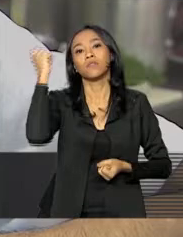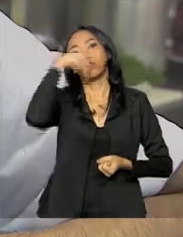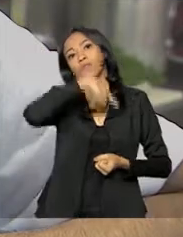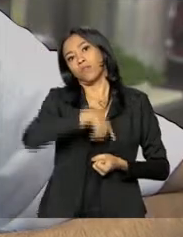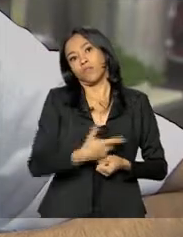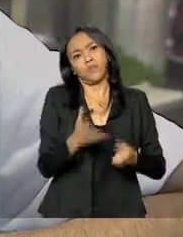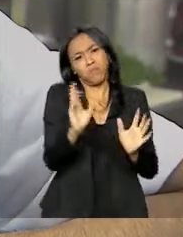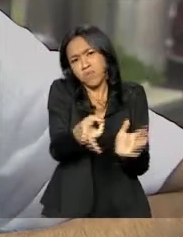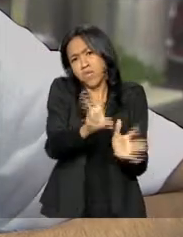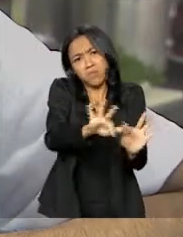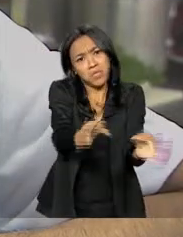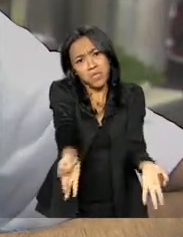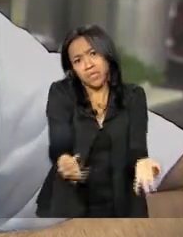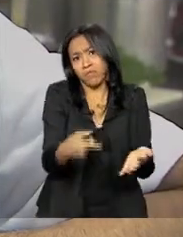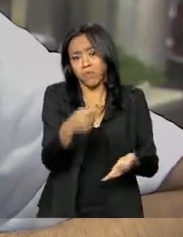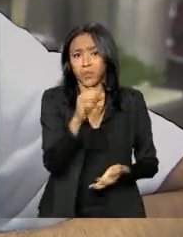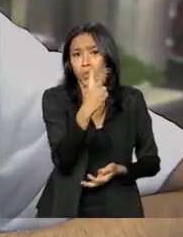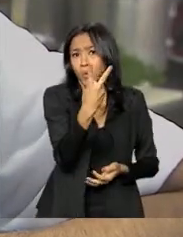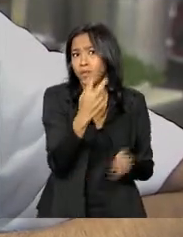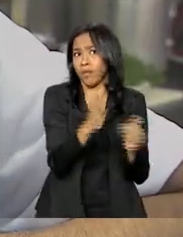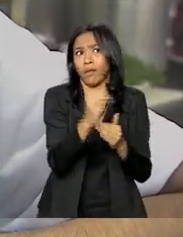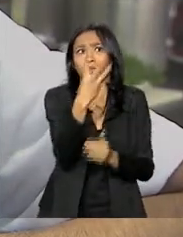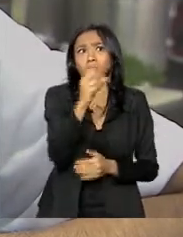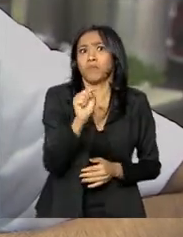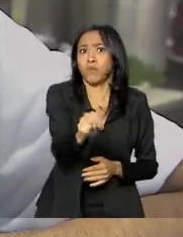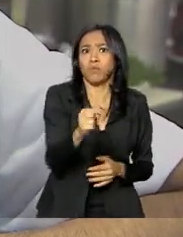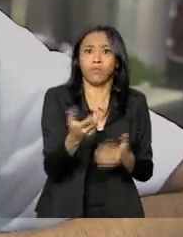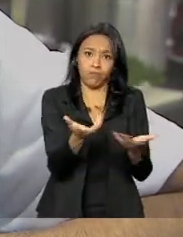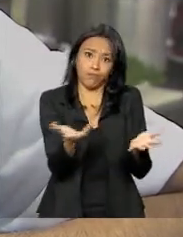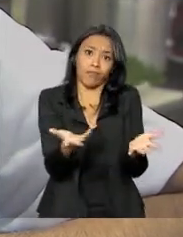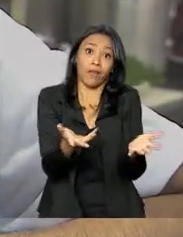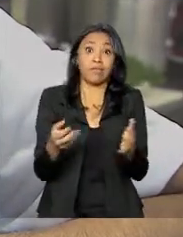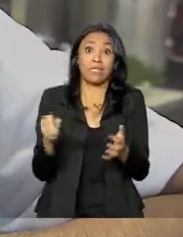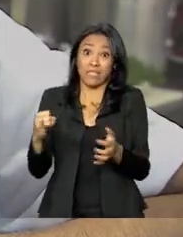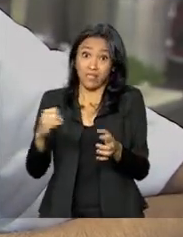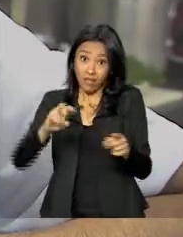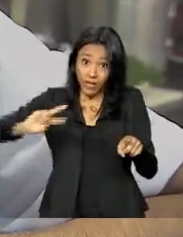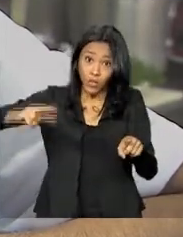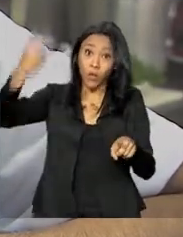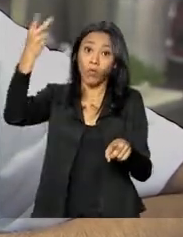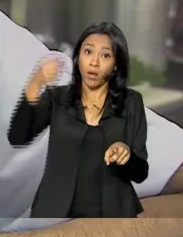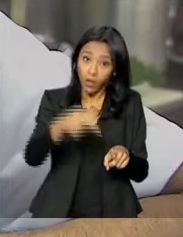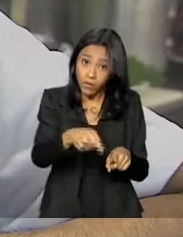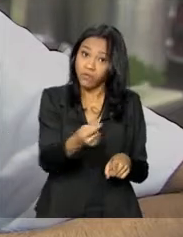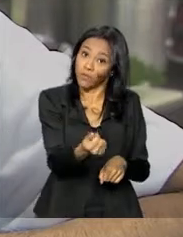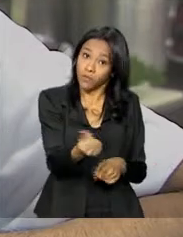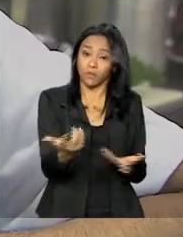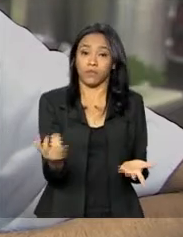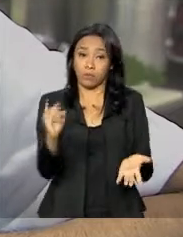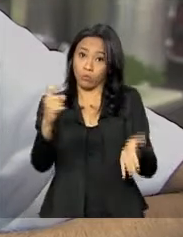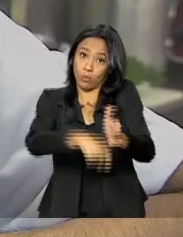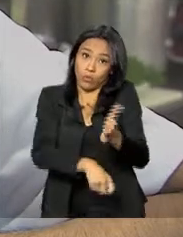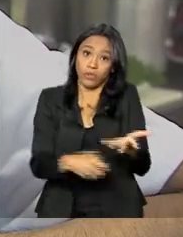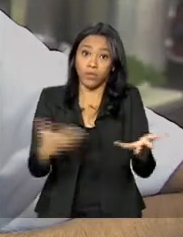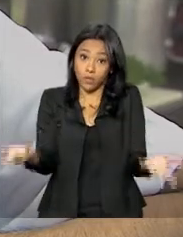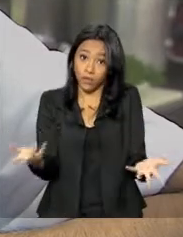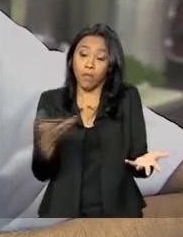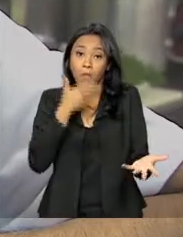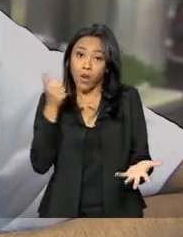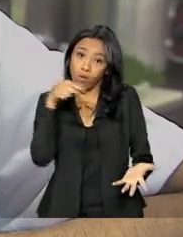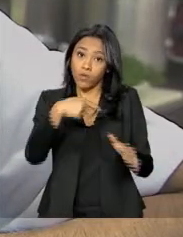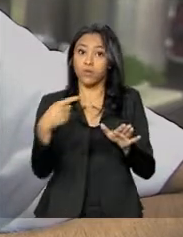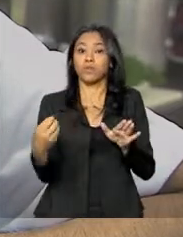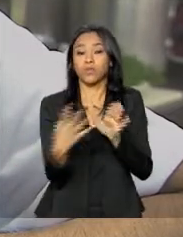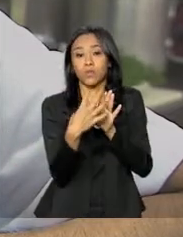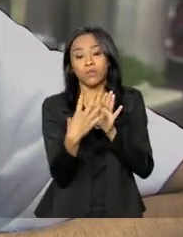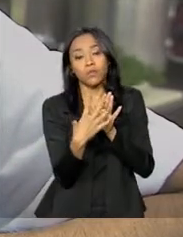gente paga aí entre 2 e 3 mil. Se fosse uma grande empresa, com certeza dobrava ou triplicava esses impostos. Então, você optar pela simples